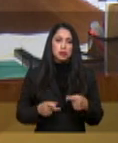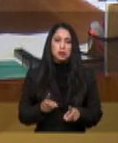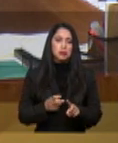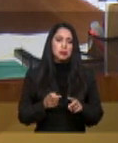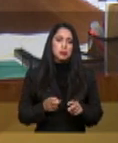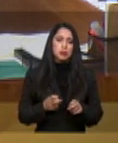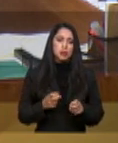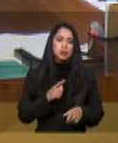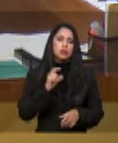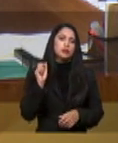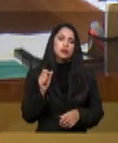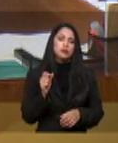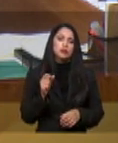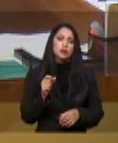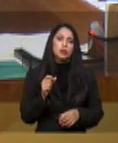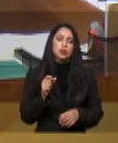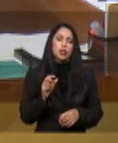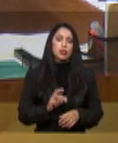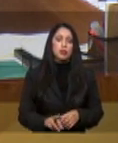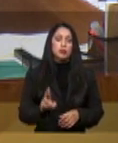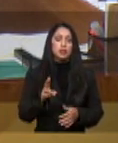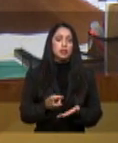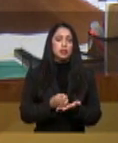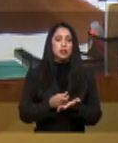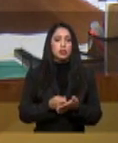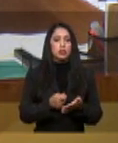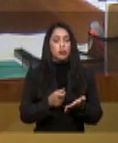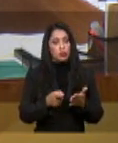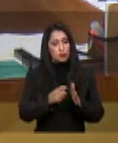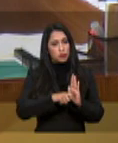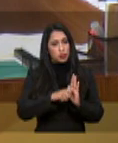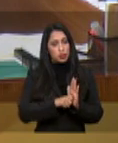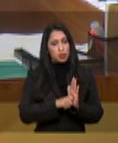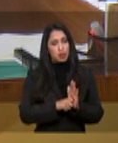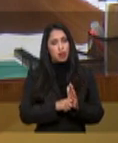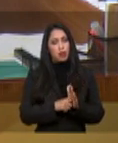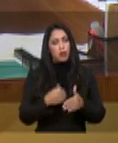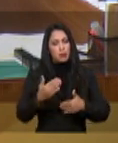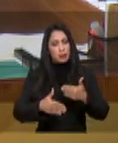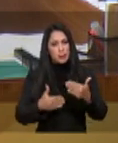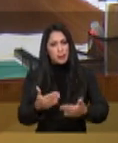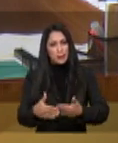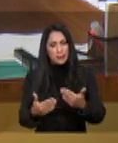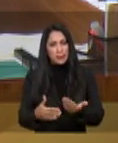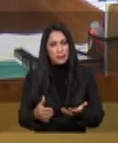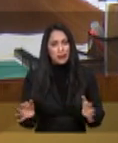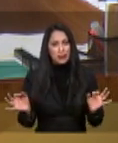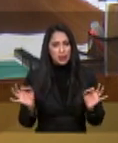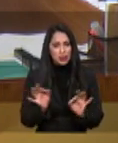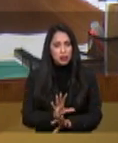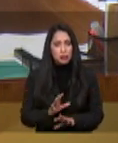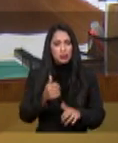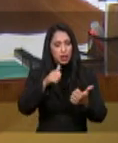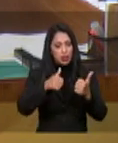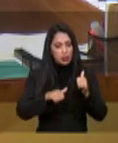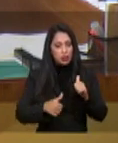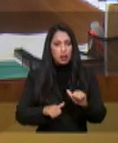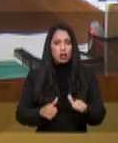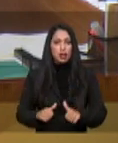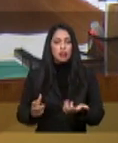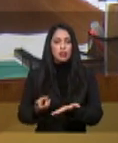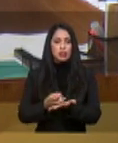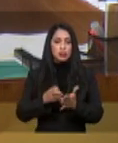medida condicionar o envio da representação fiscal ao exaurimento do processo administrativo de constituição do crédito tributário possa